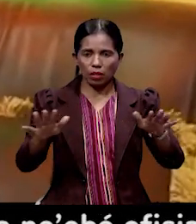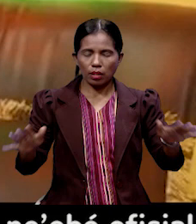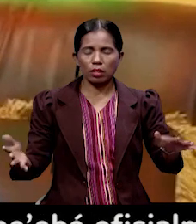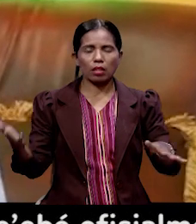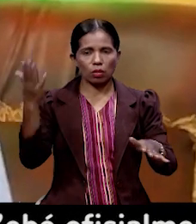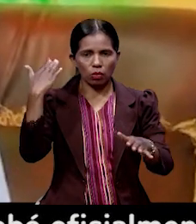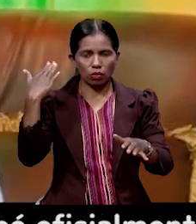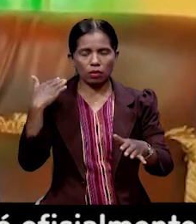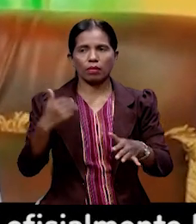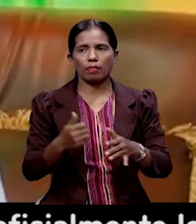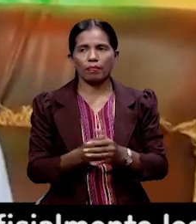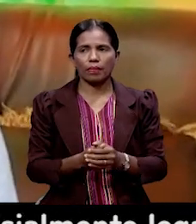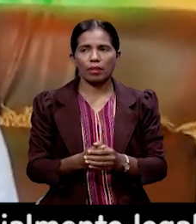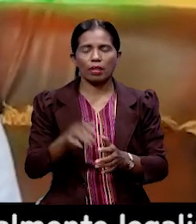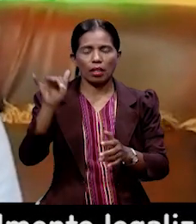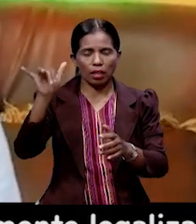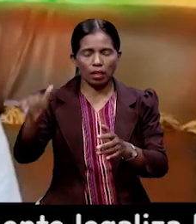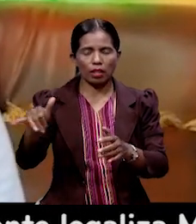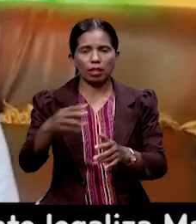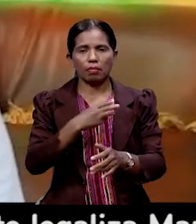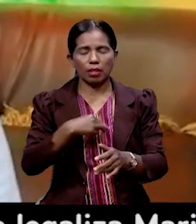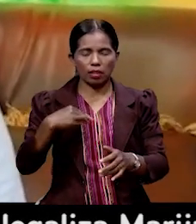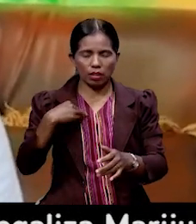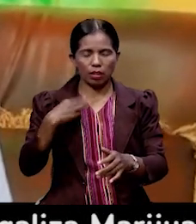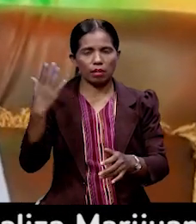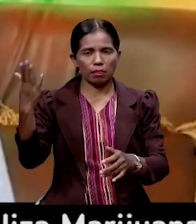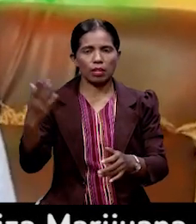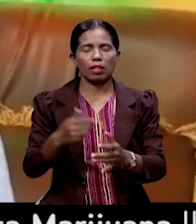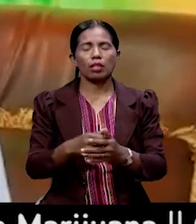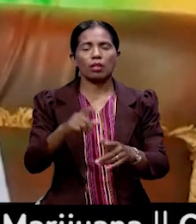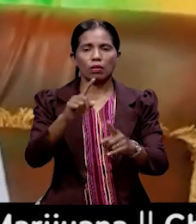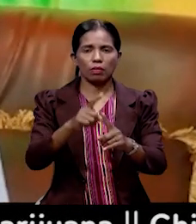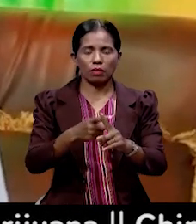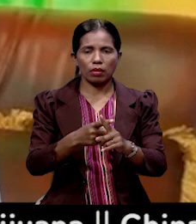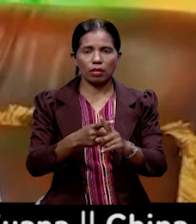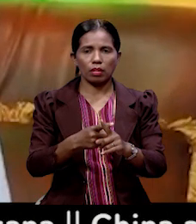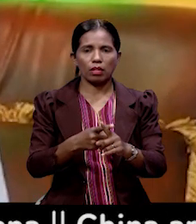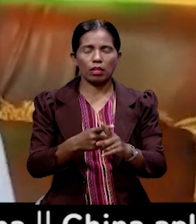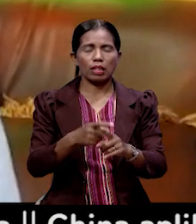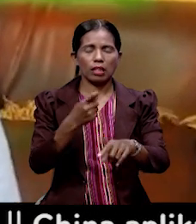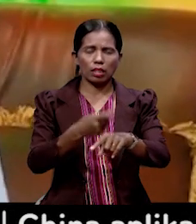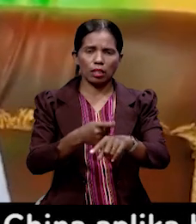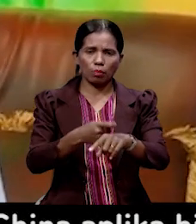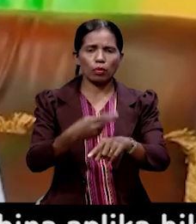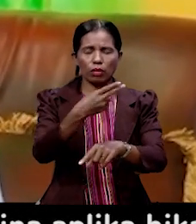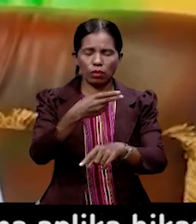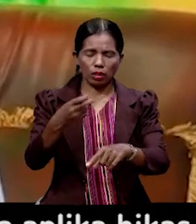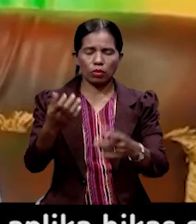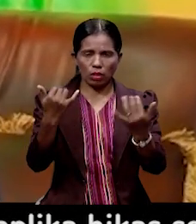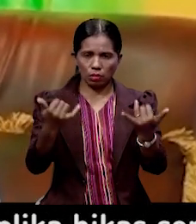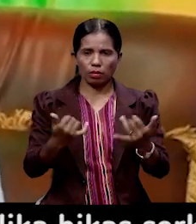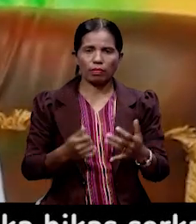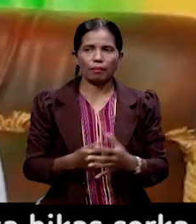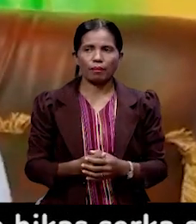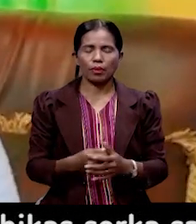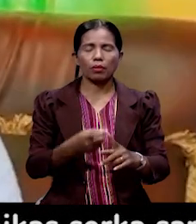sira né e helea asrama na ba durante desde ba pani tempo e até agora